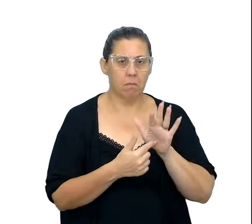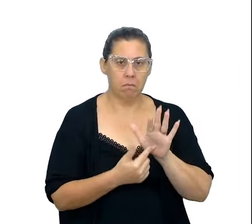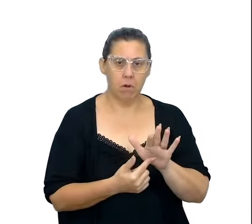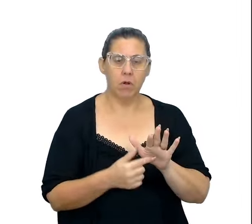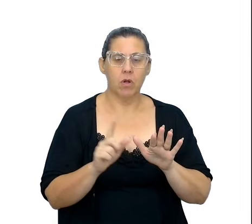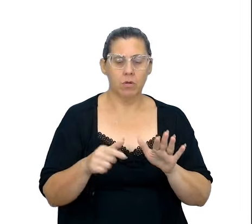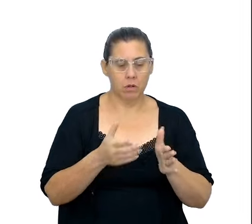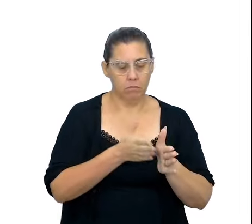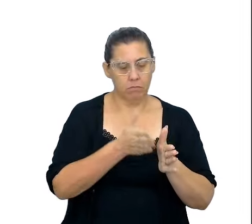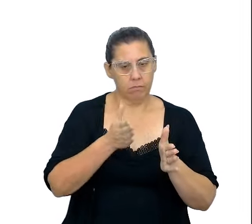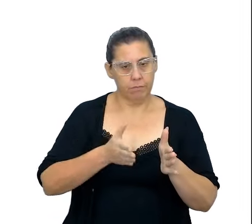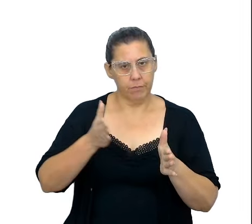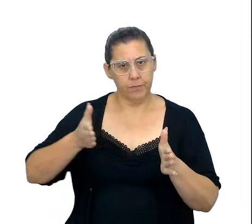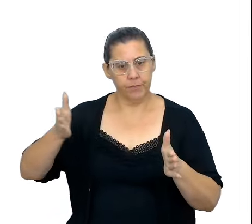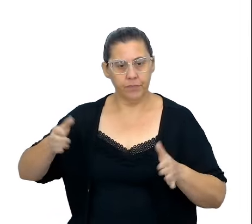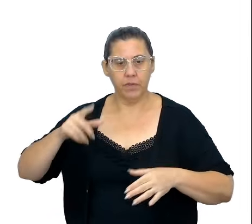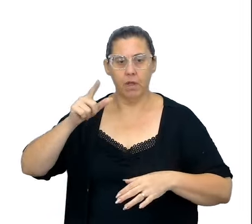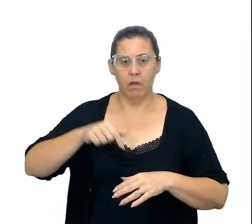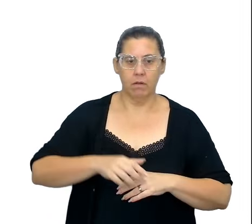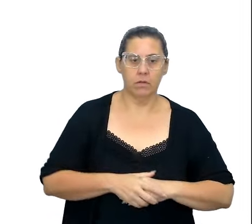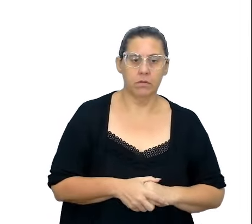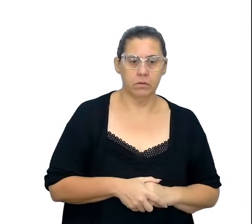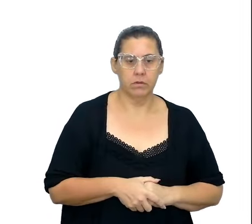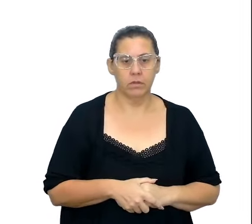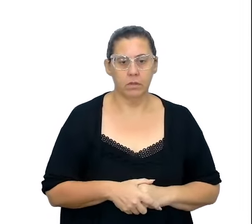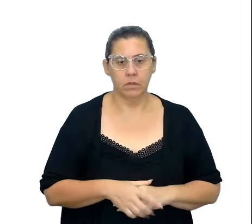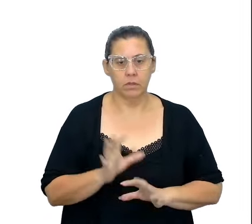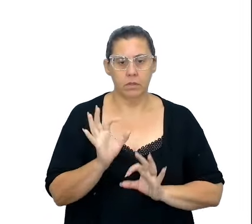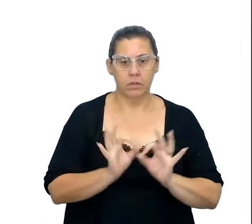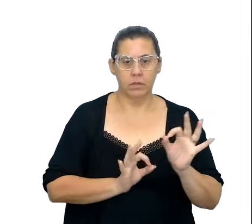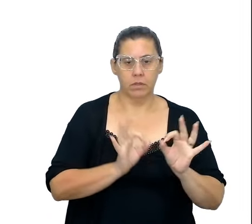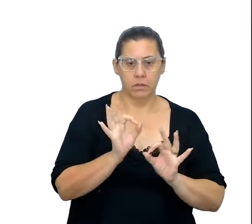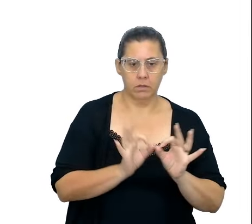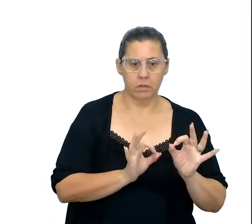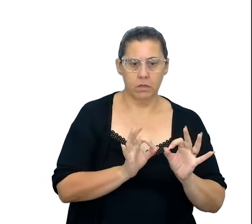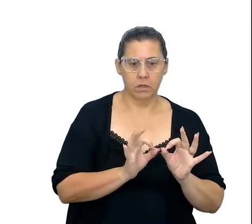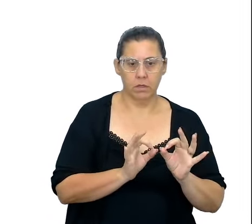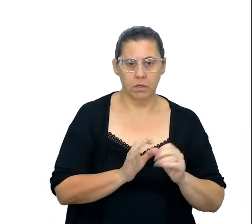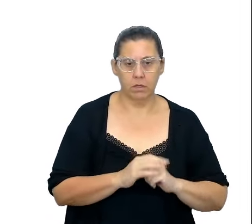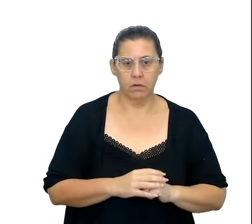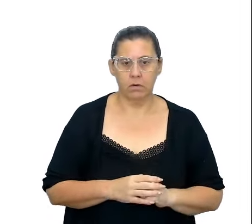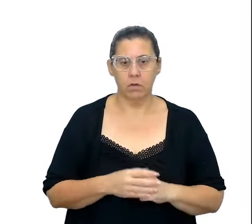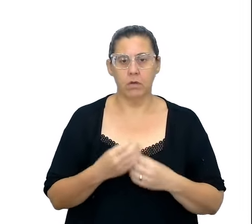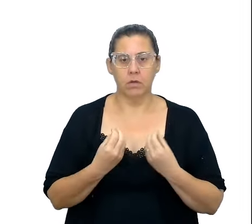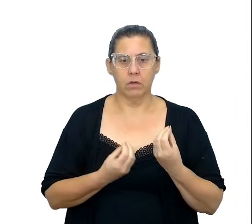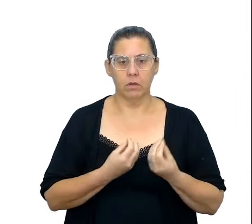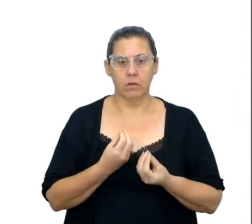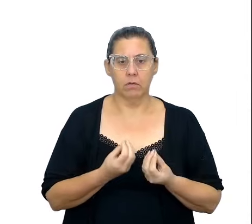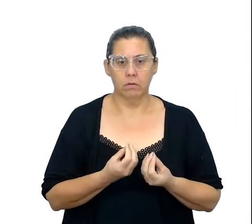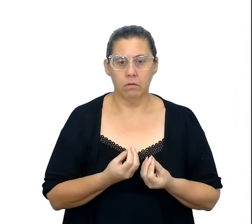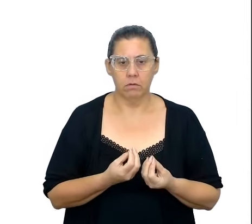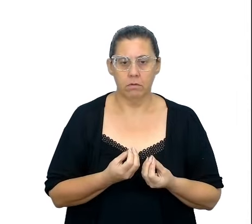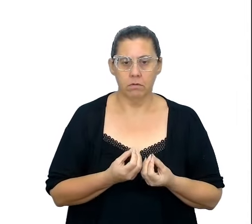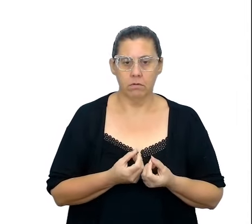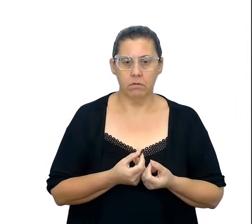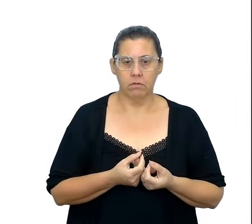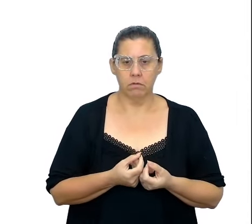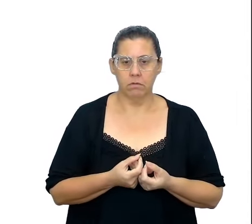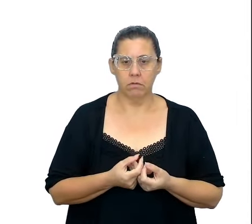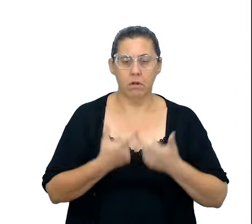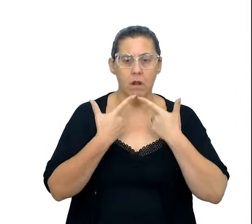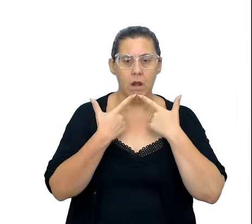gente, nessa sequência, é criar narrativas ficcionais, contos narrativos de